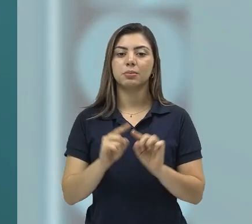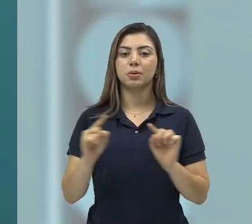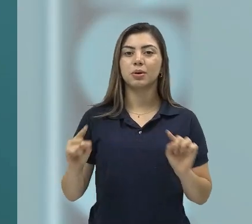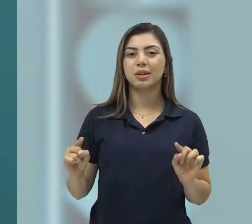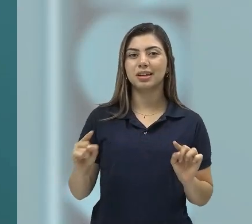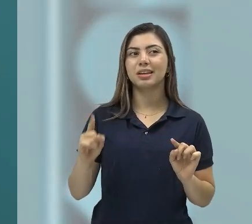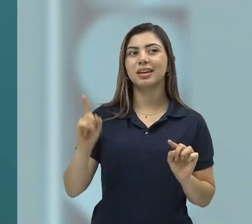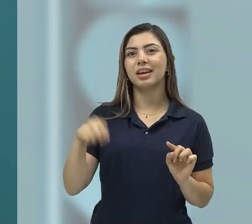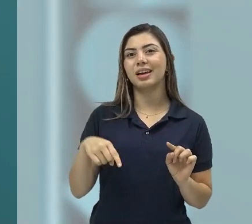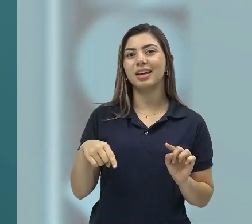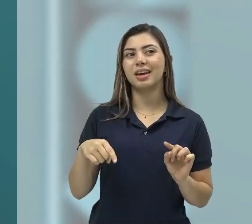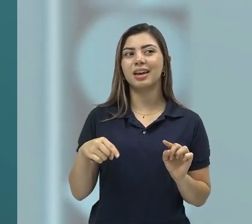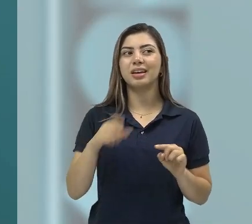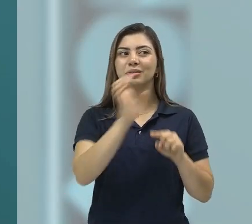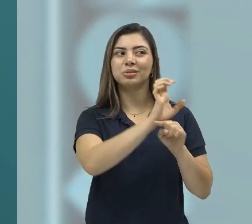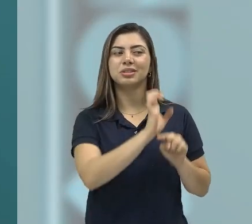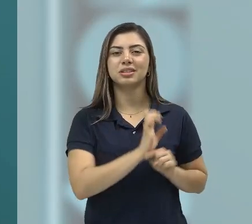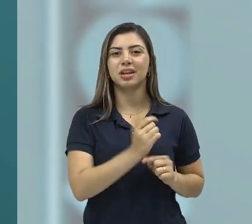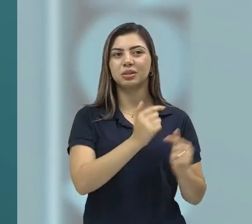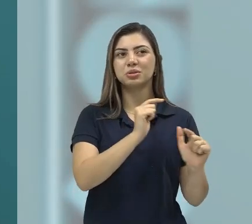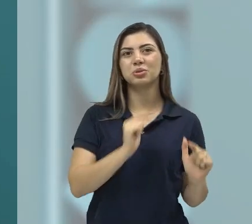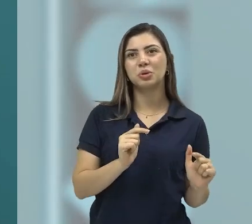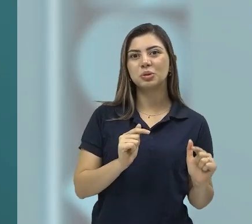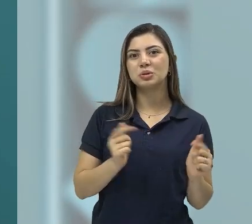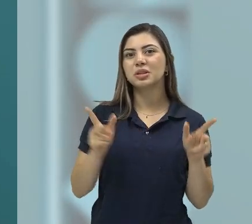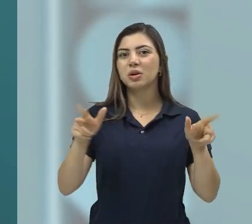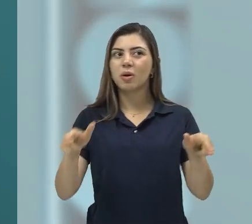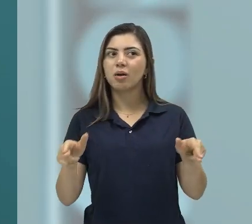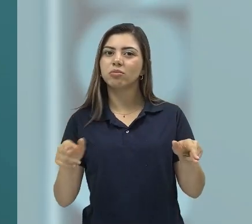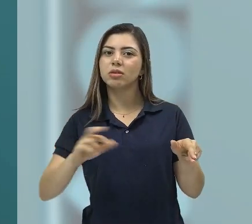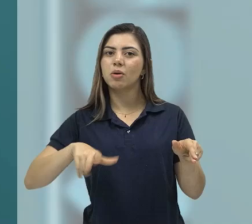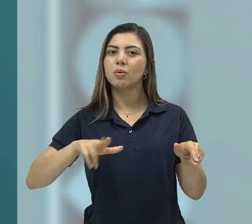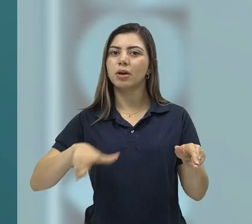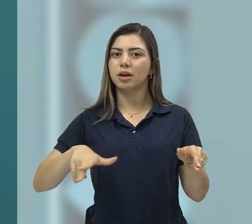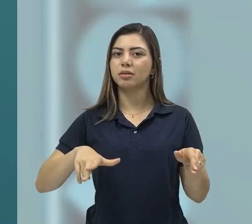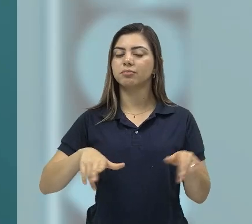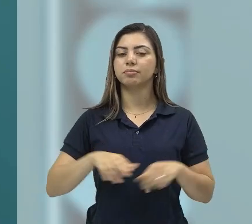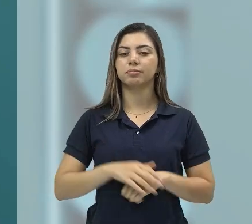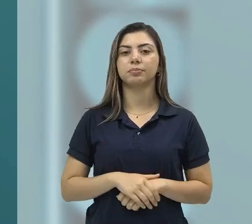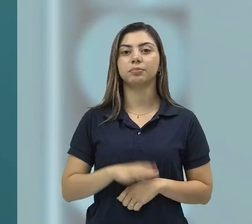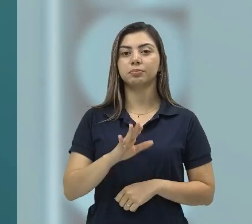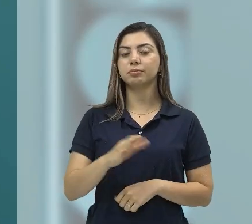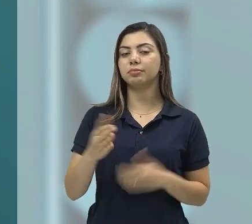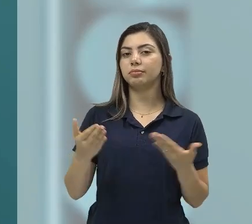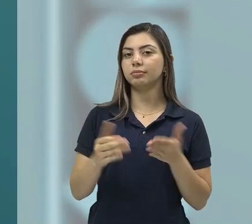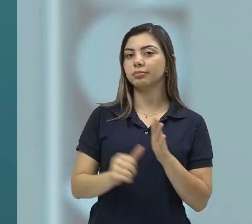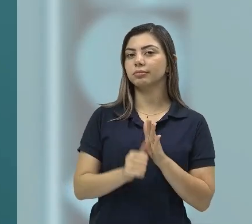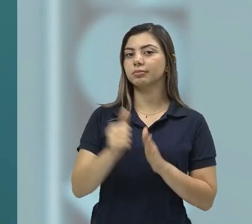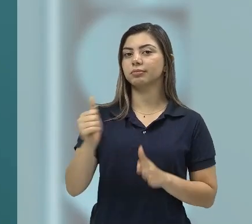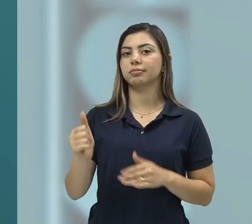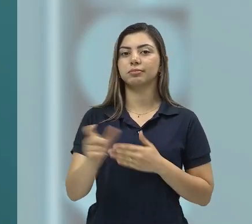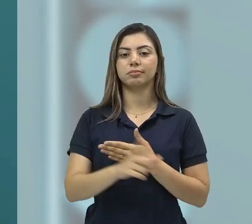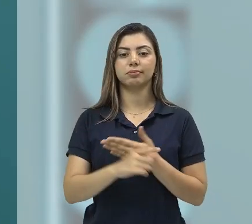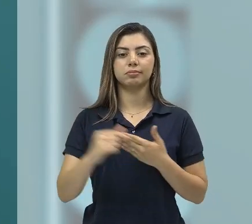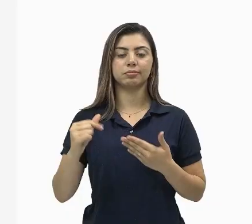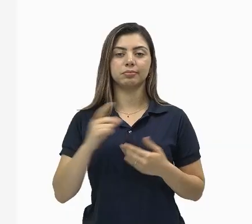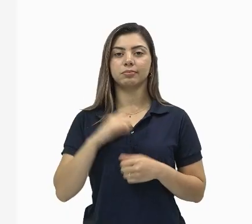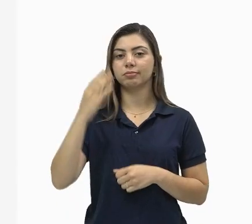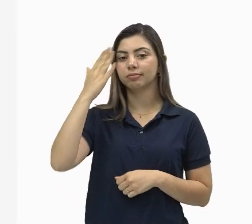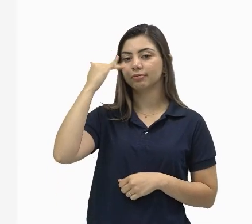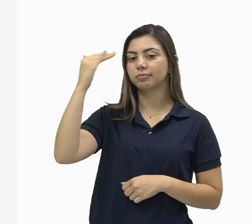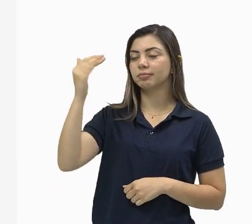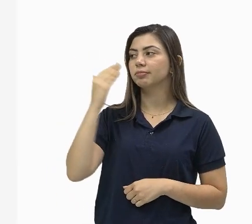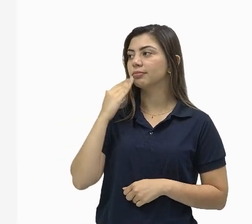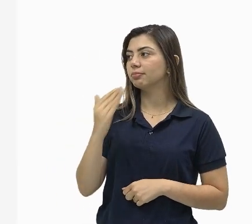pouco devagar, mas a gente já consegue fazer isso. Então, agora eu trago o primeiro autor aí que ganhou reconhecimento nacional, que é o